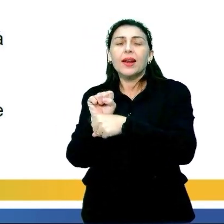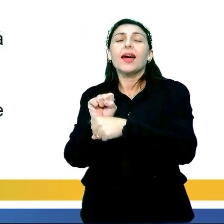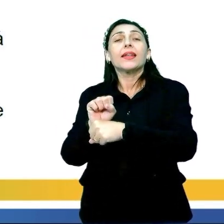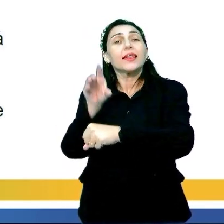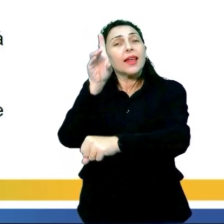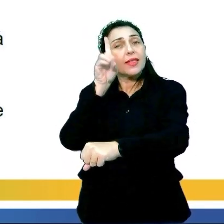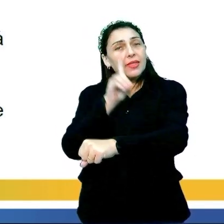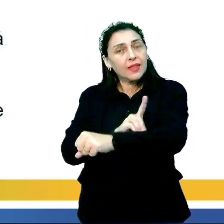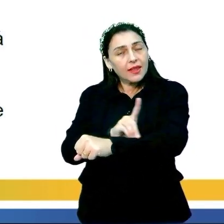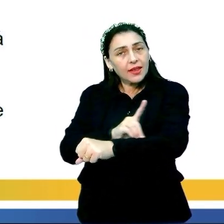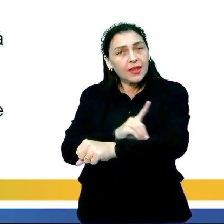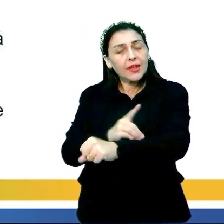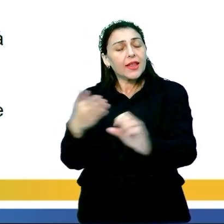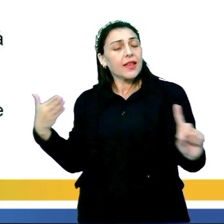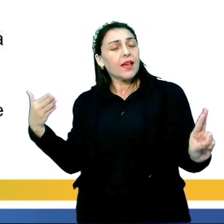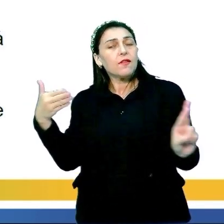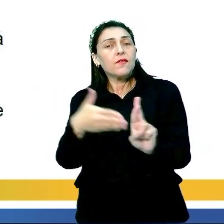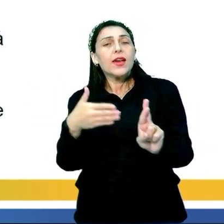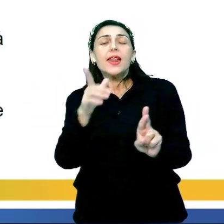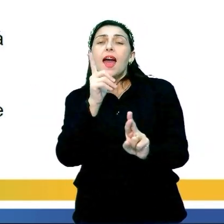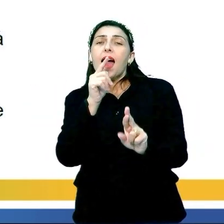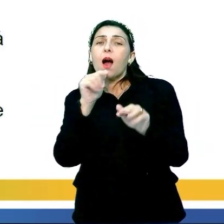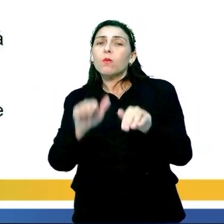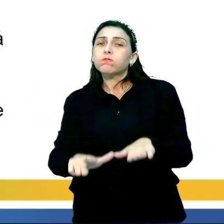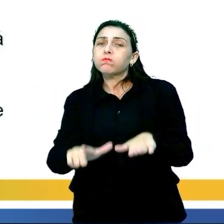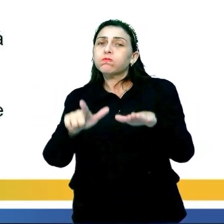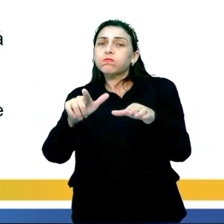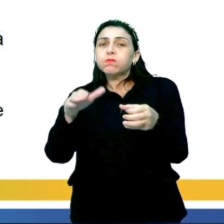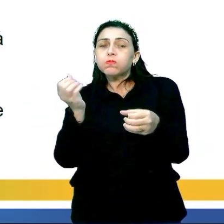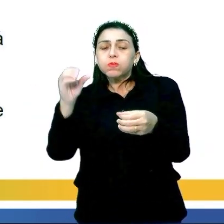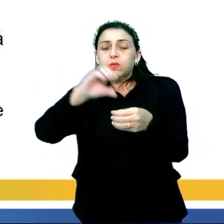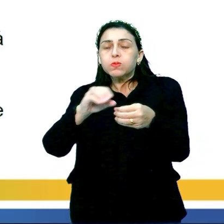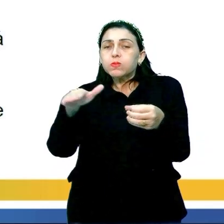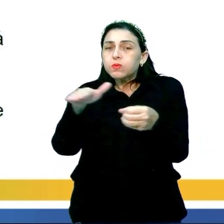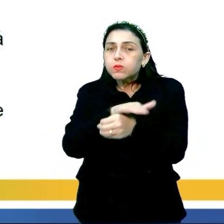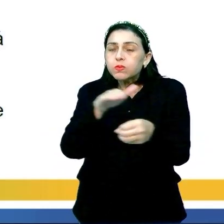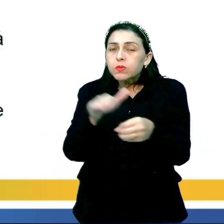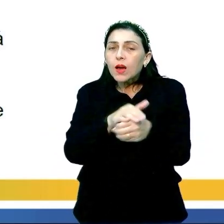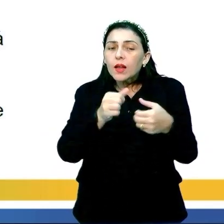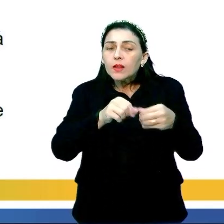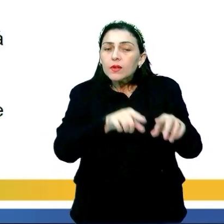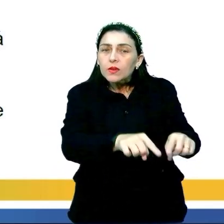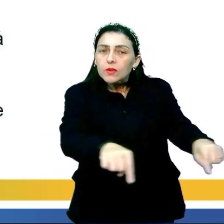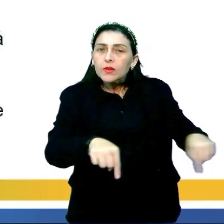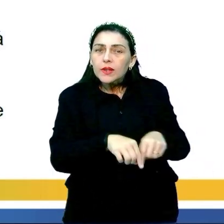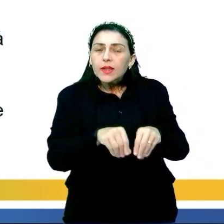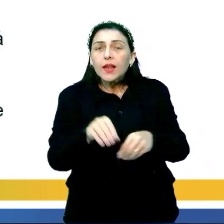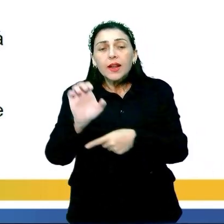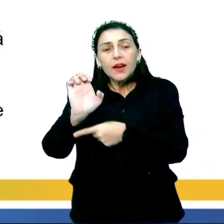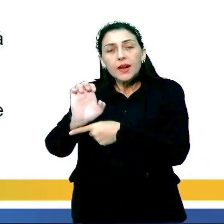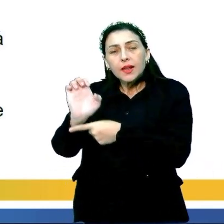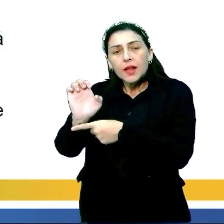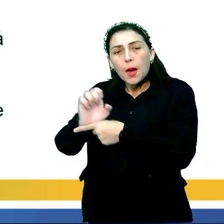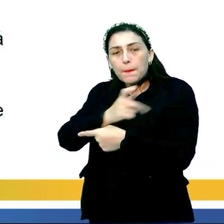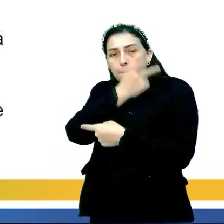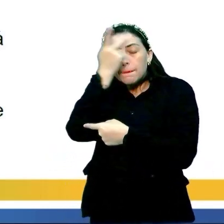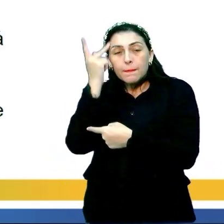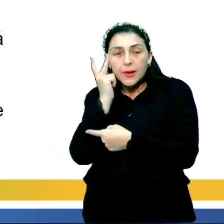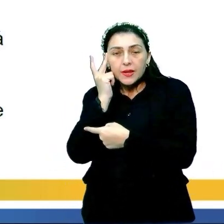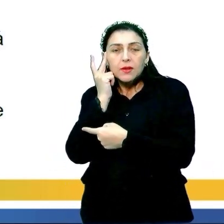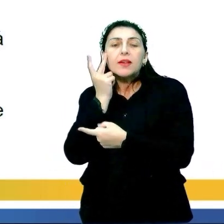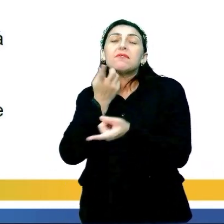da dengue e se refere à água acumulada em objetos deixados em quintais. E na letra E, a